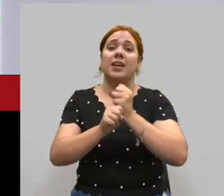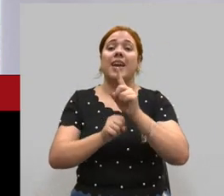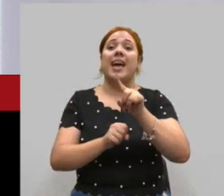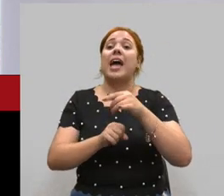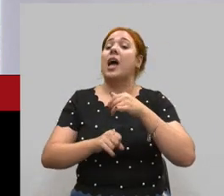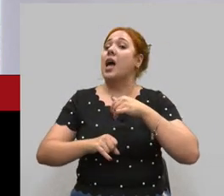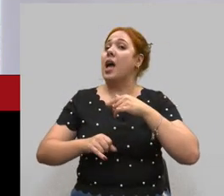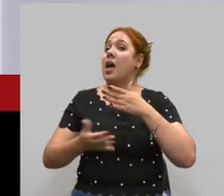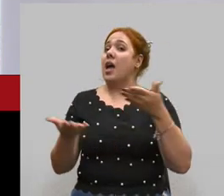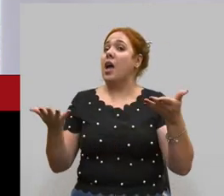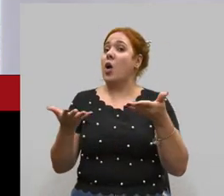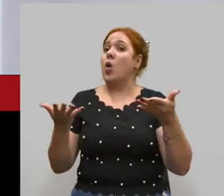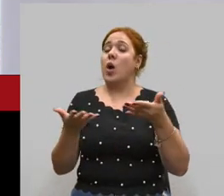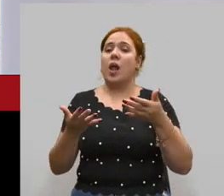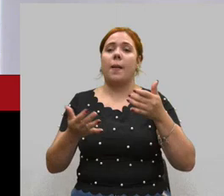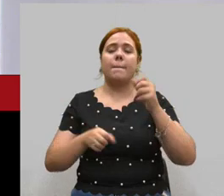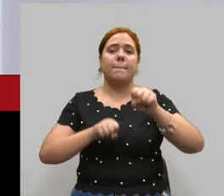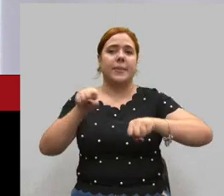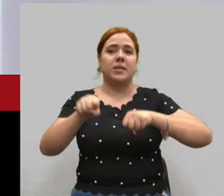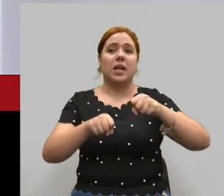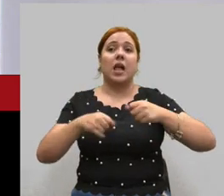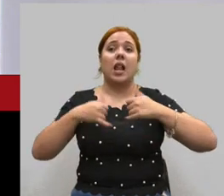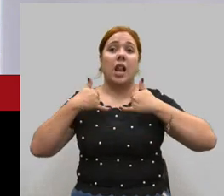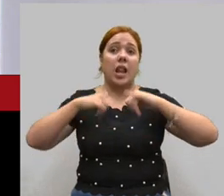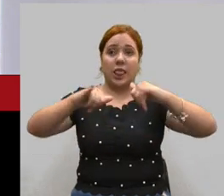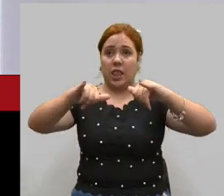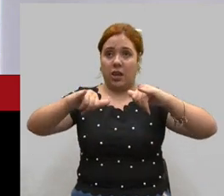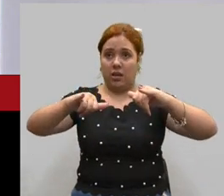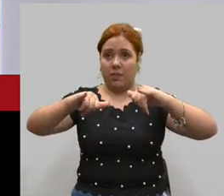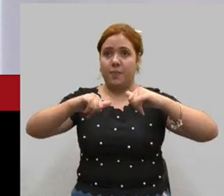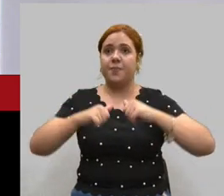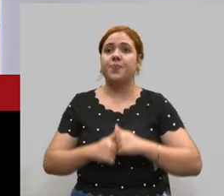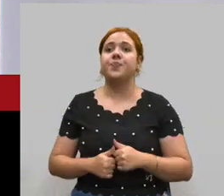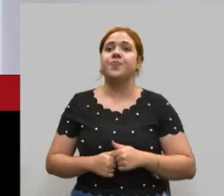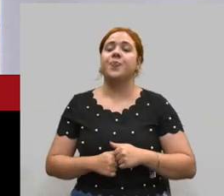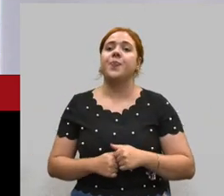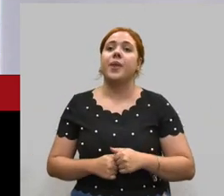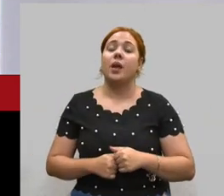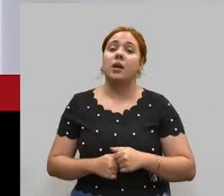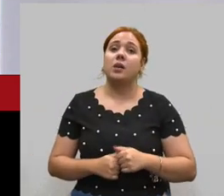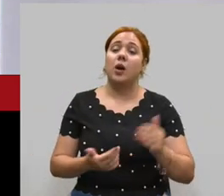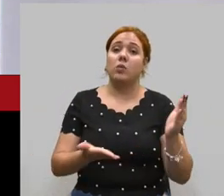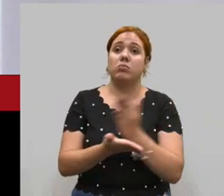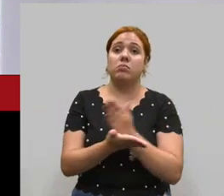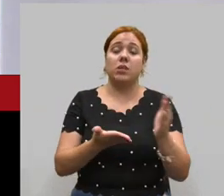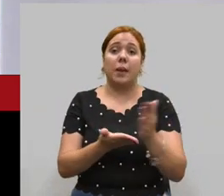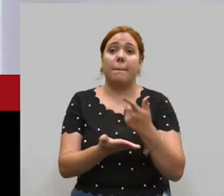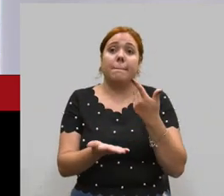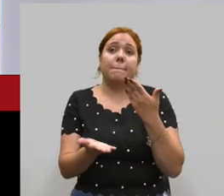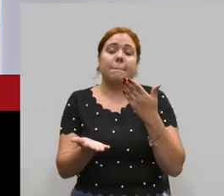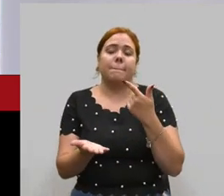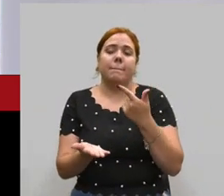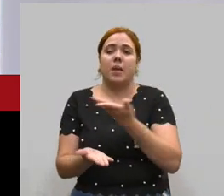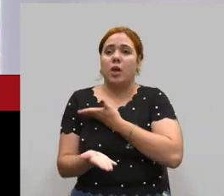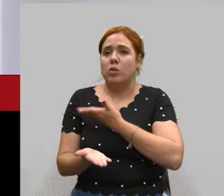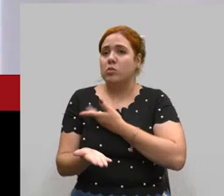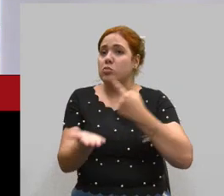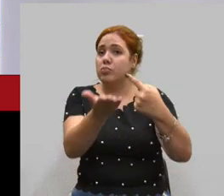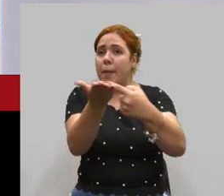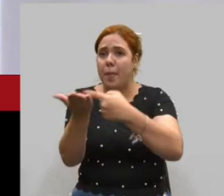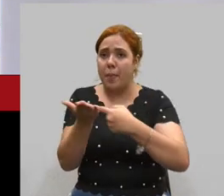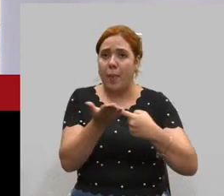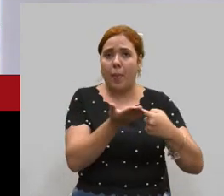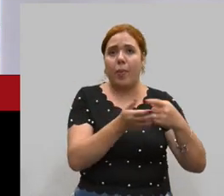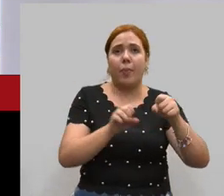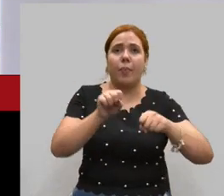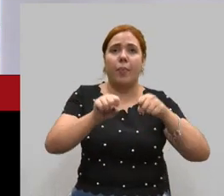com motor assistido e da bicicleta elétrica aí um grupo de amigos eles marcaram um pedal e um amigo meu falou eu tenho uma